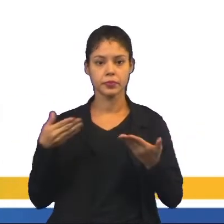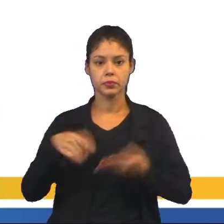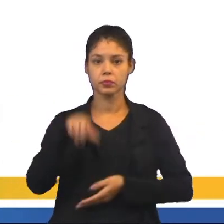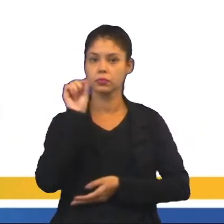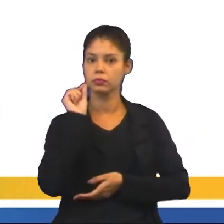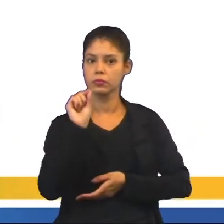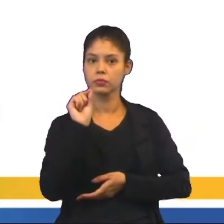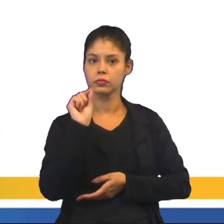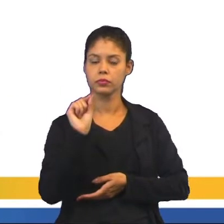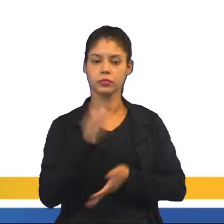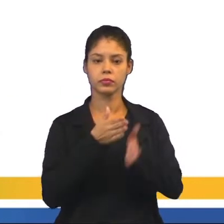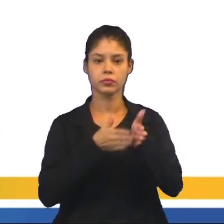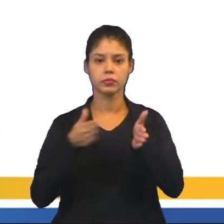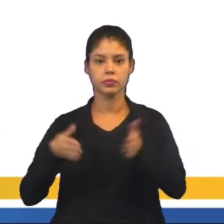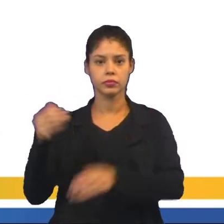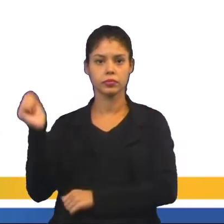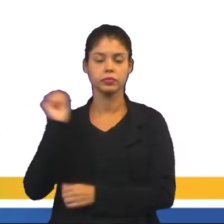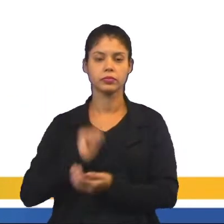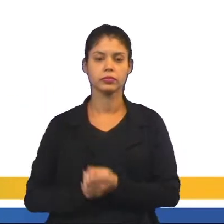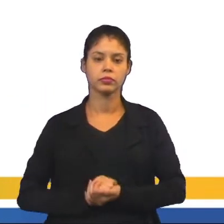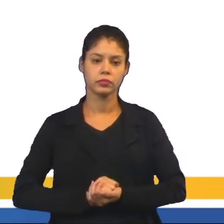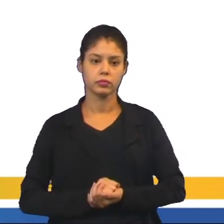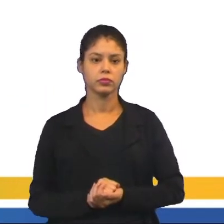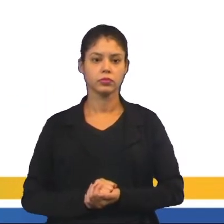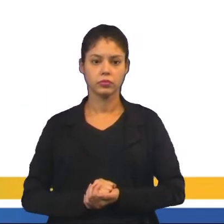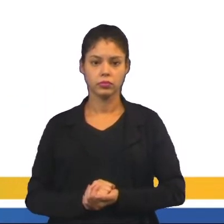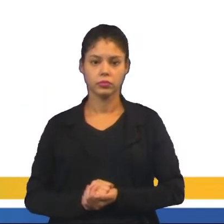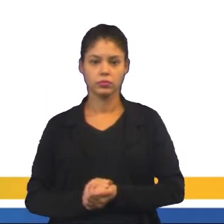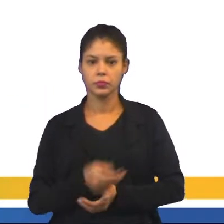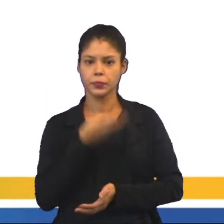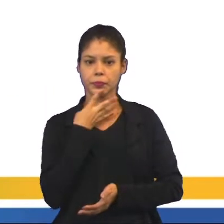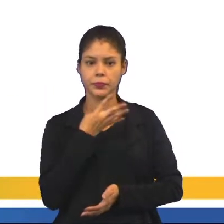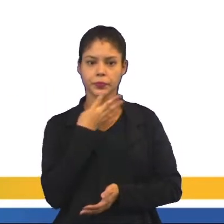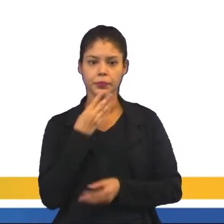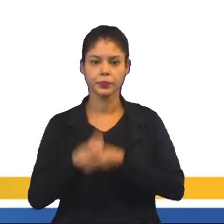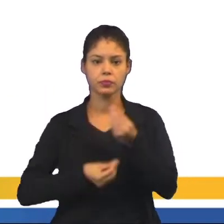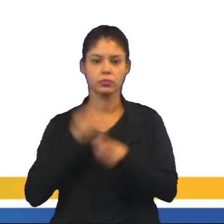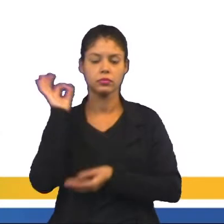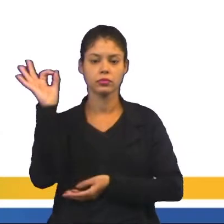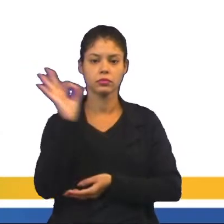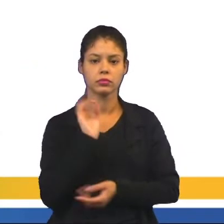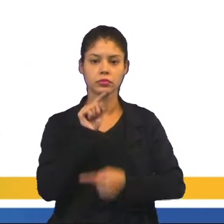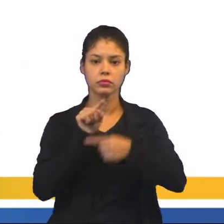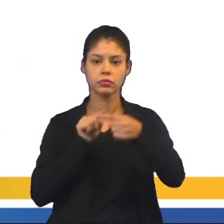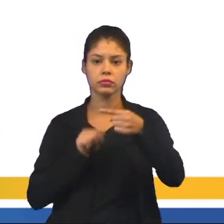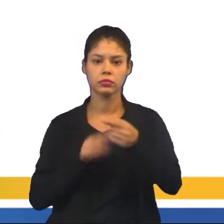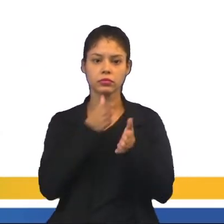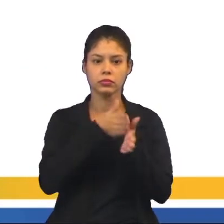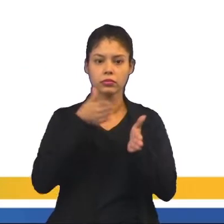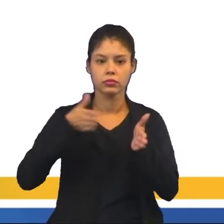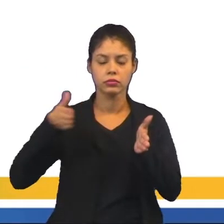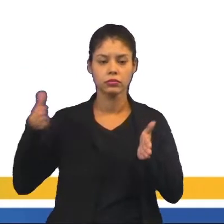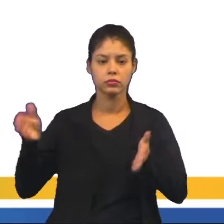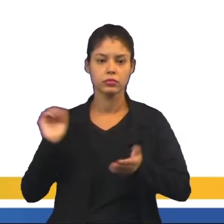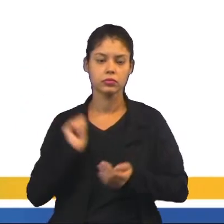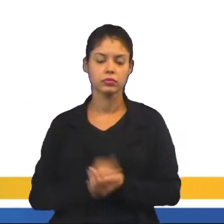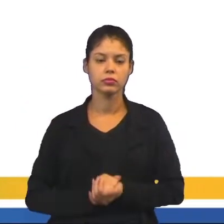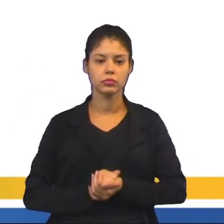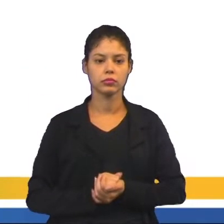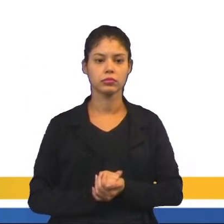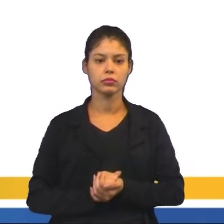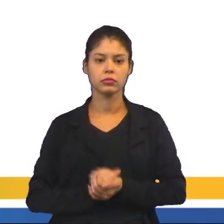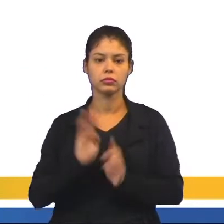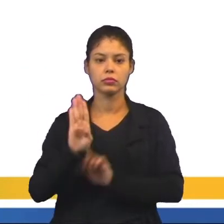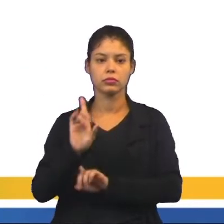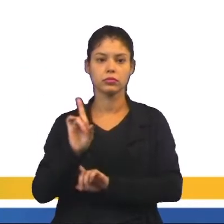que é uma frequência relativa, tá? Conhecemos como frequência relativa a divisão